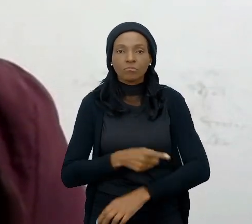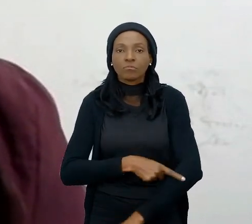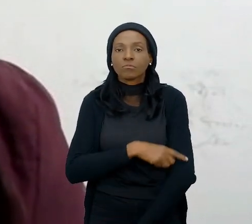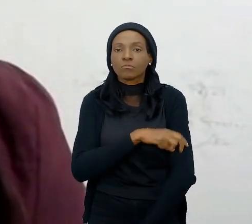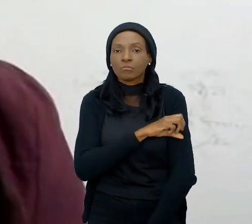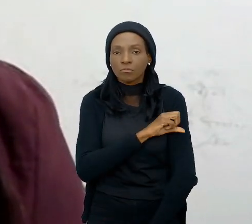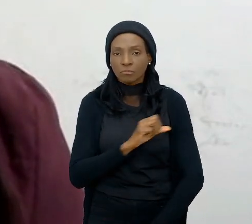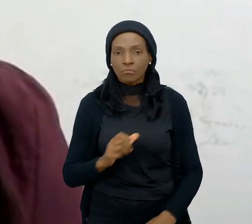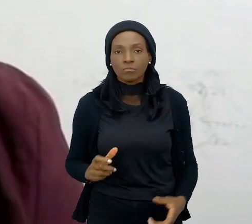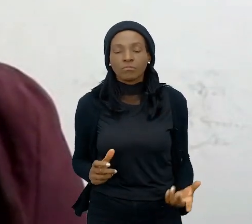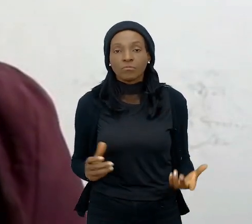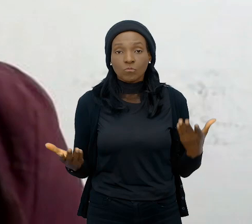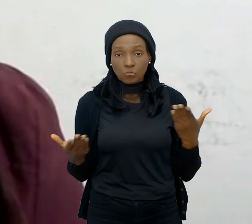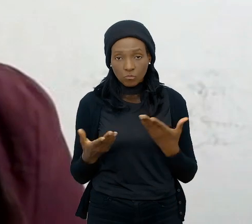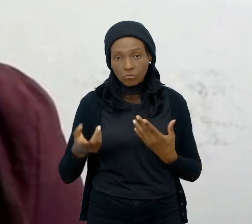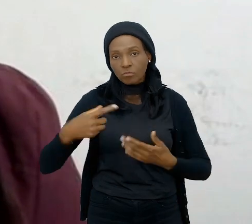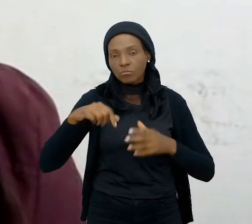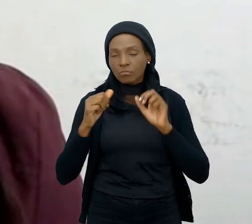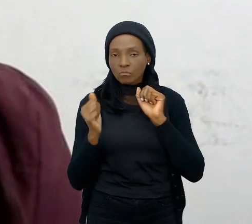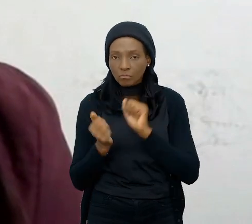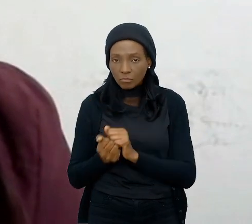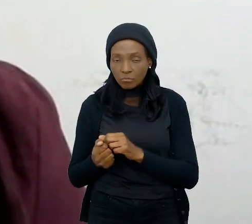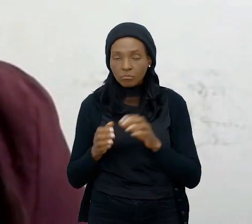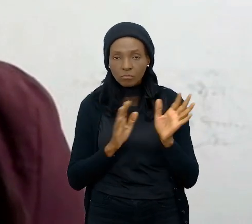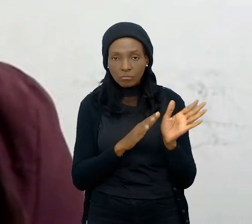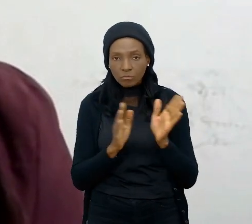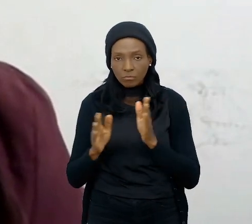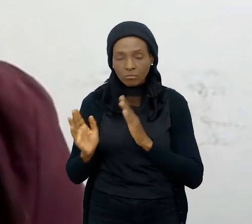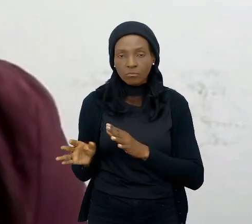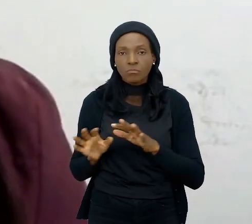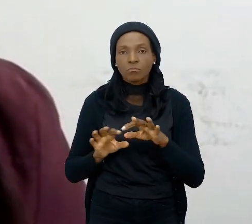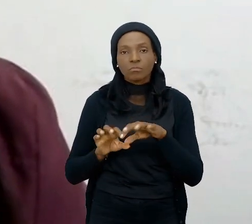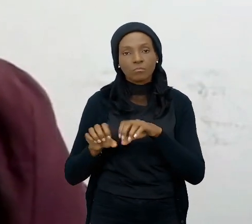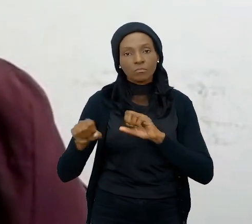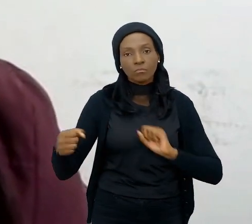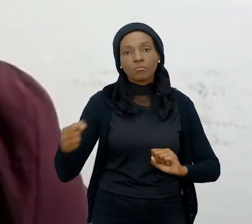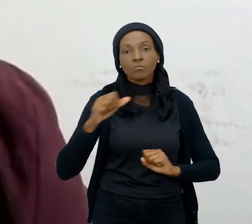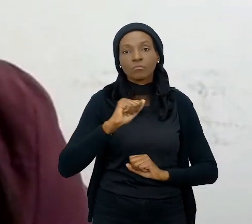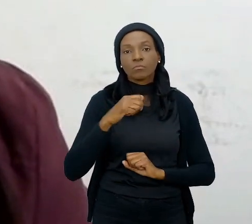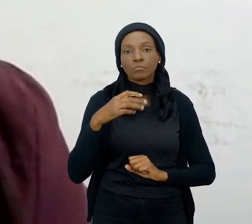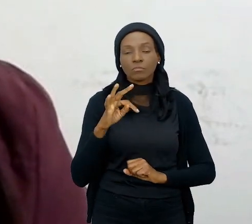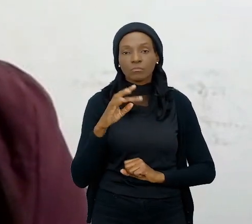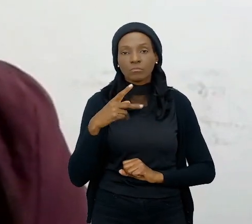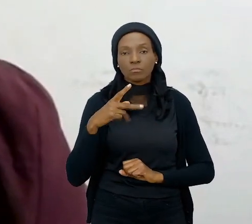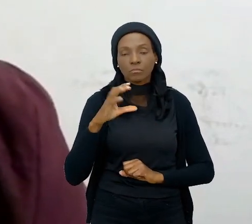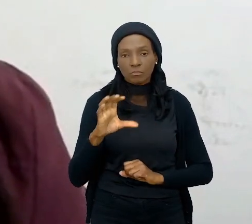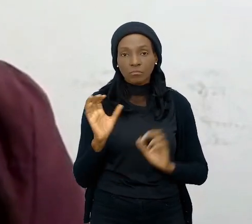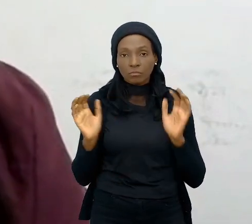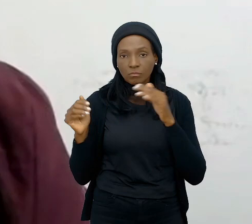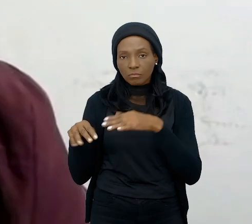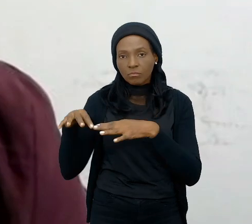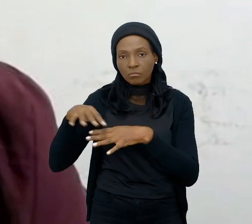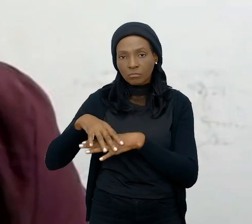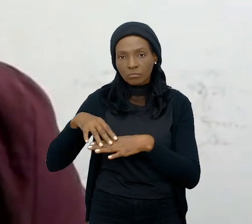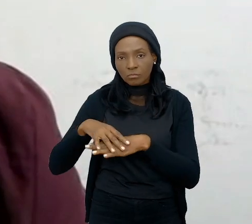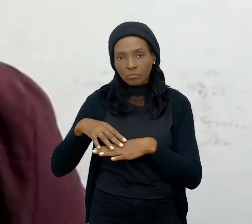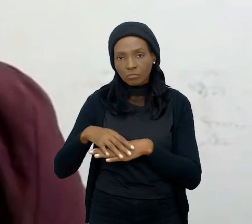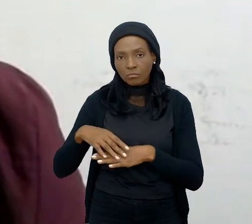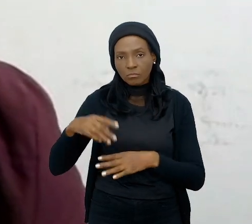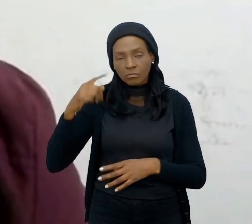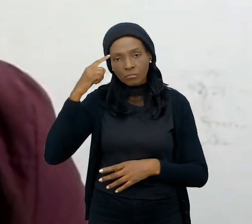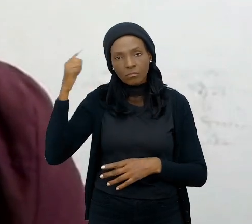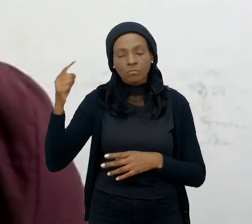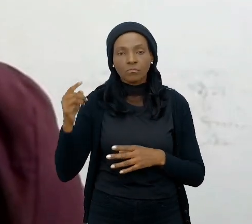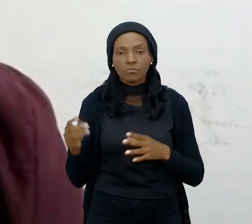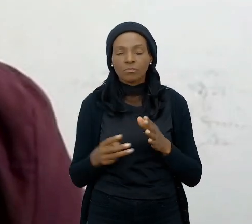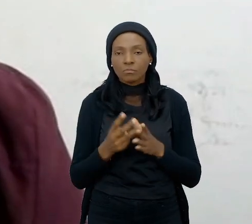Hoje a gente vai realizar a nossa formação de ATPC com foco em matemática, prevista para o terceiro